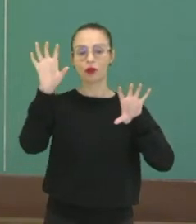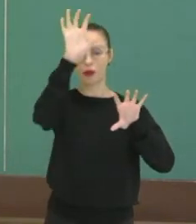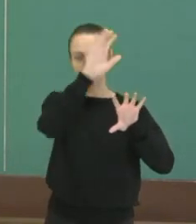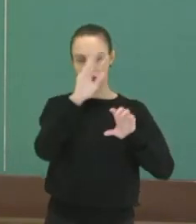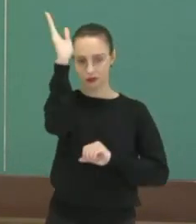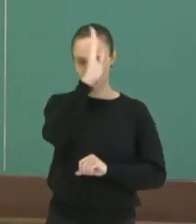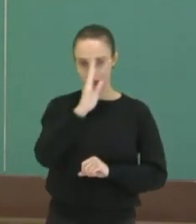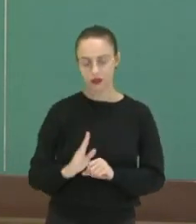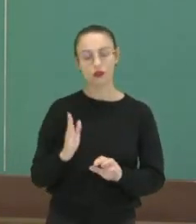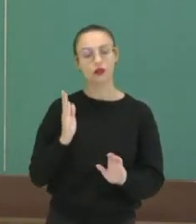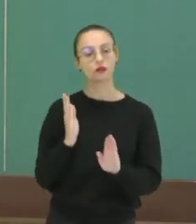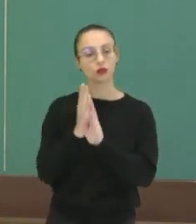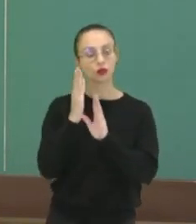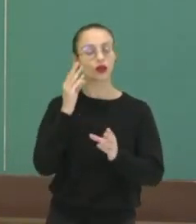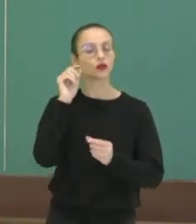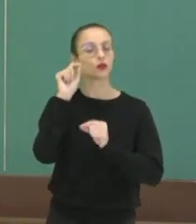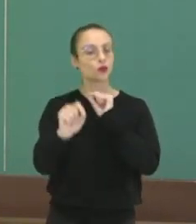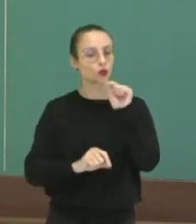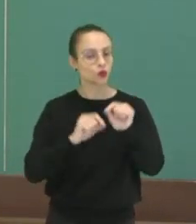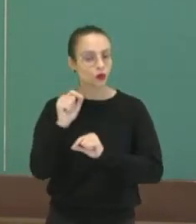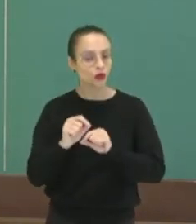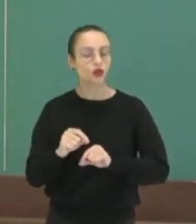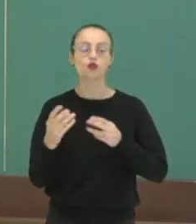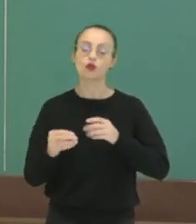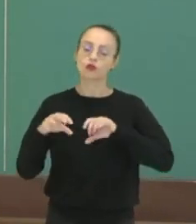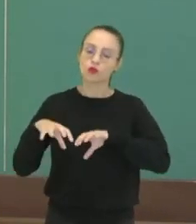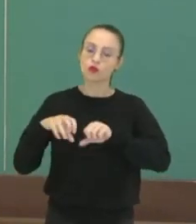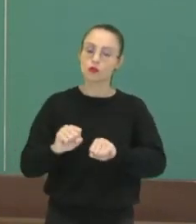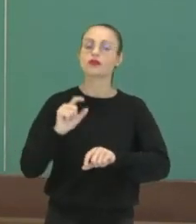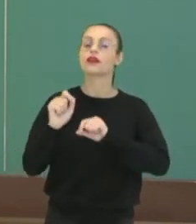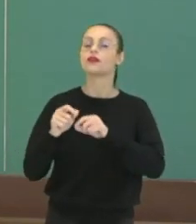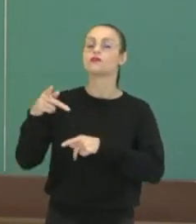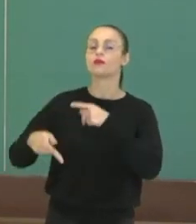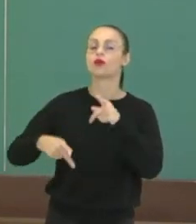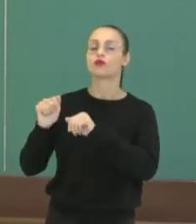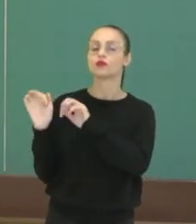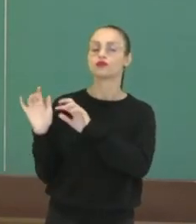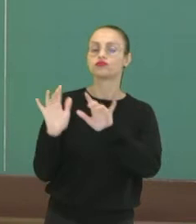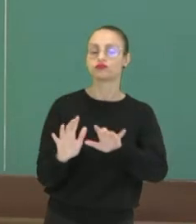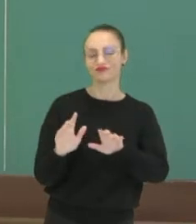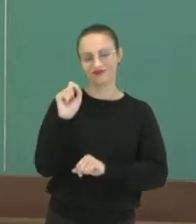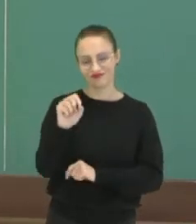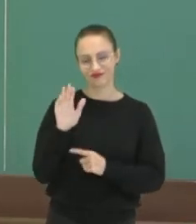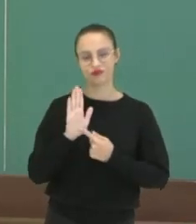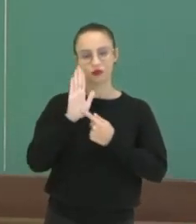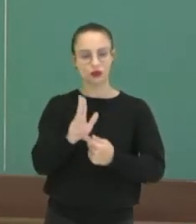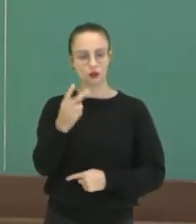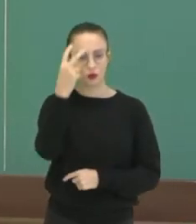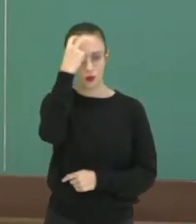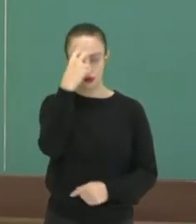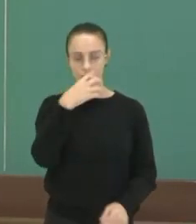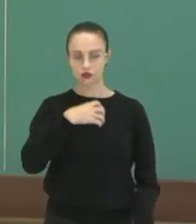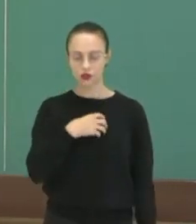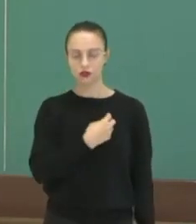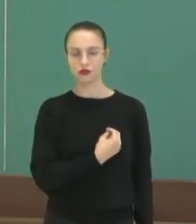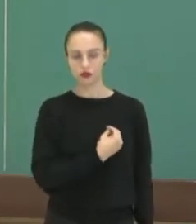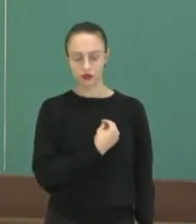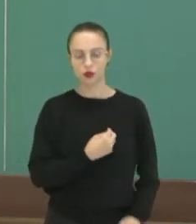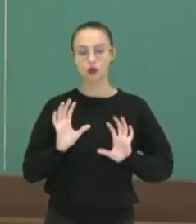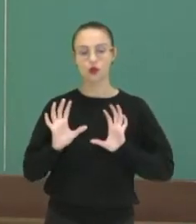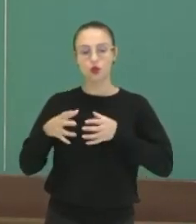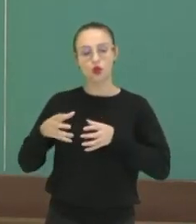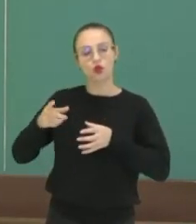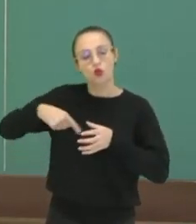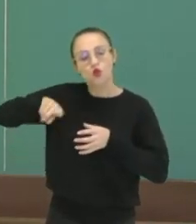brasileiras em função da forma de ocupação, da expressão cultural, do modo de vida dos grupos